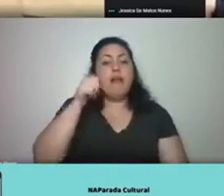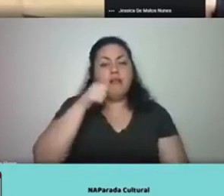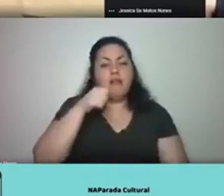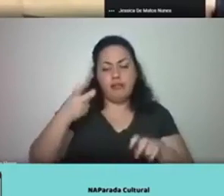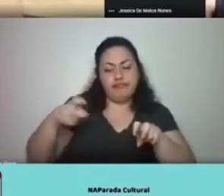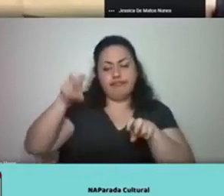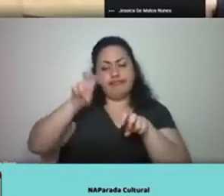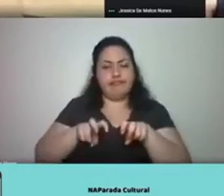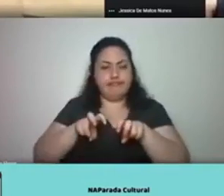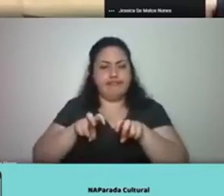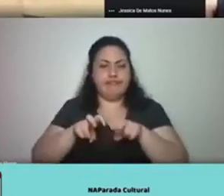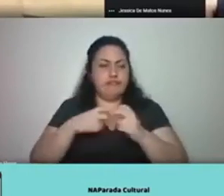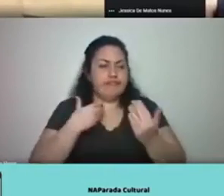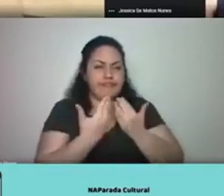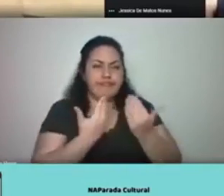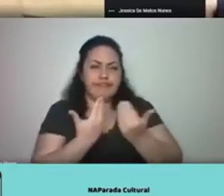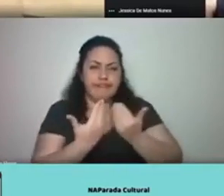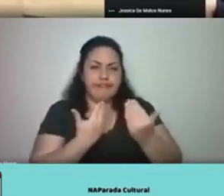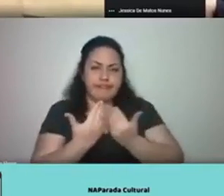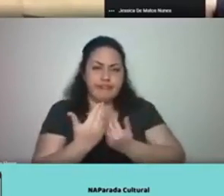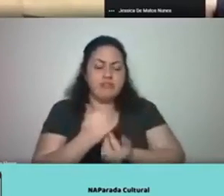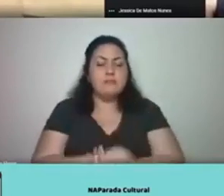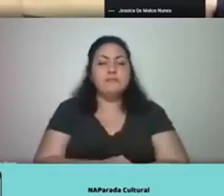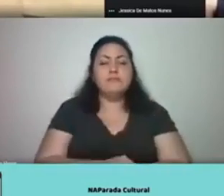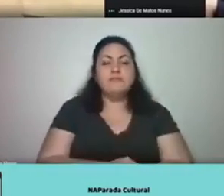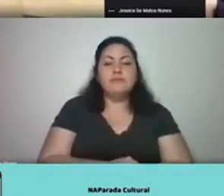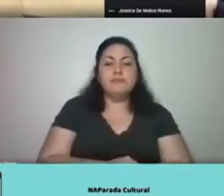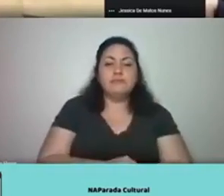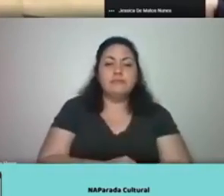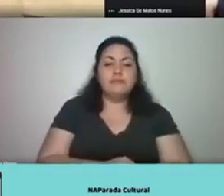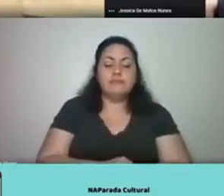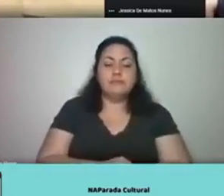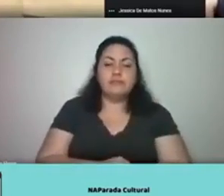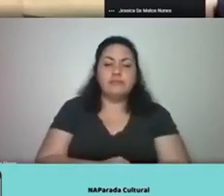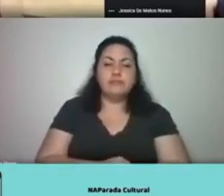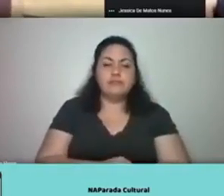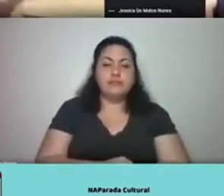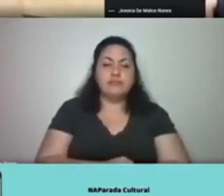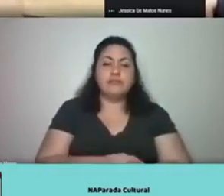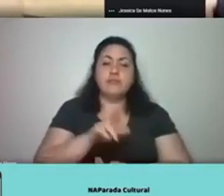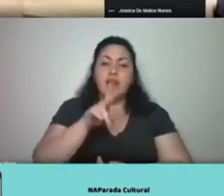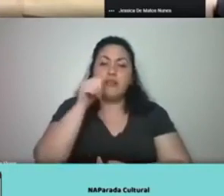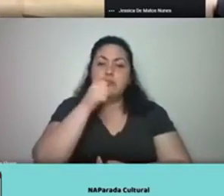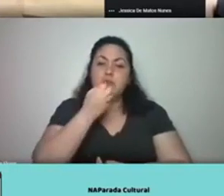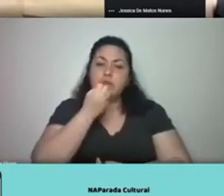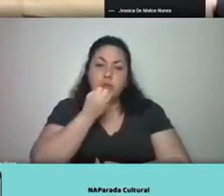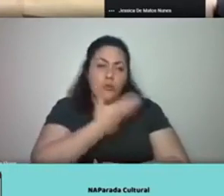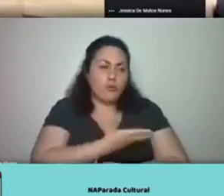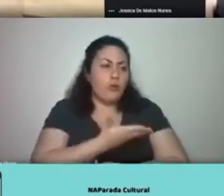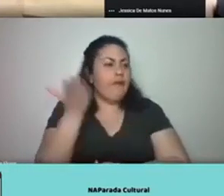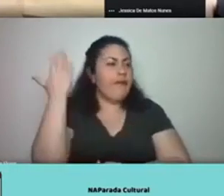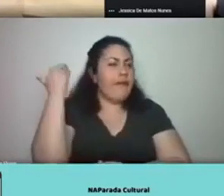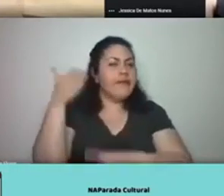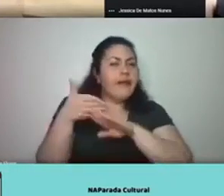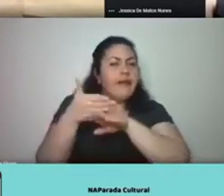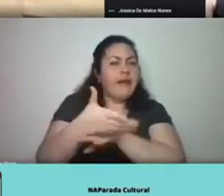para conversar sobre isso, né, e ela dividiu, então, como foi a entrada dela na